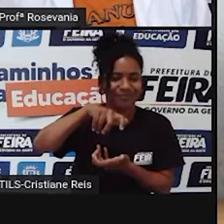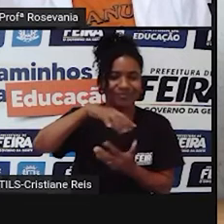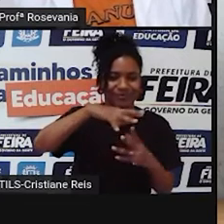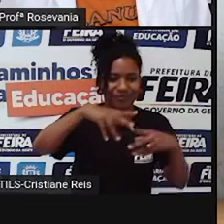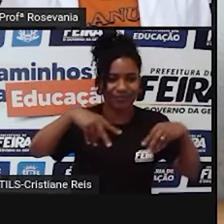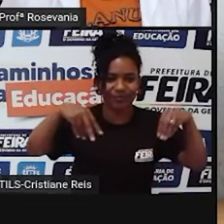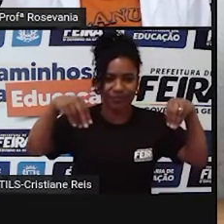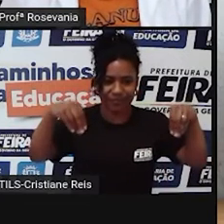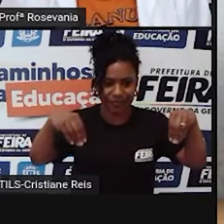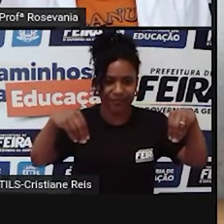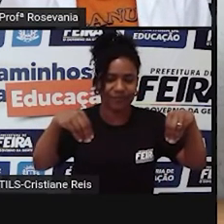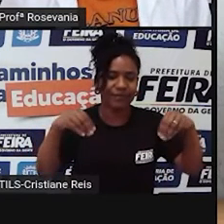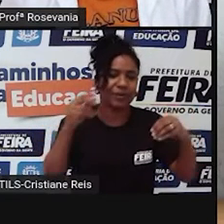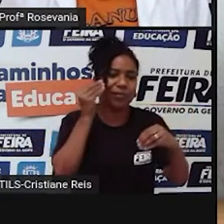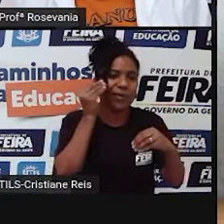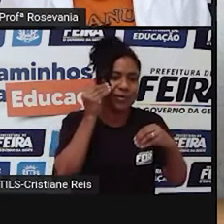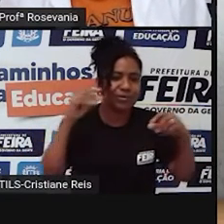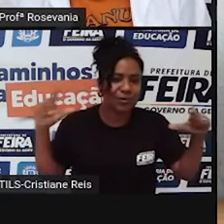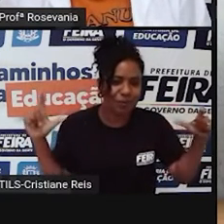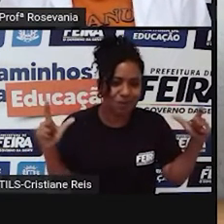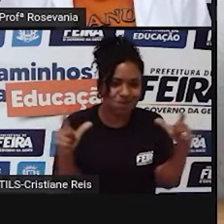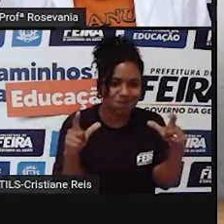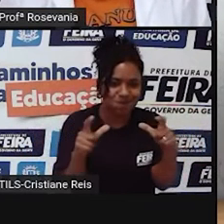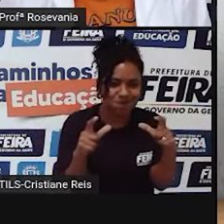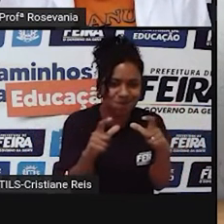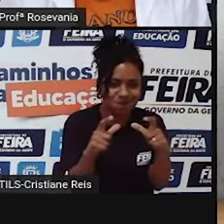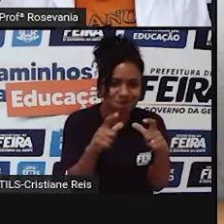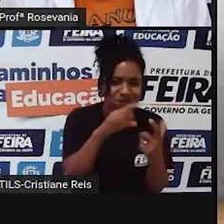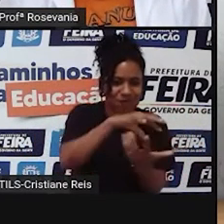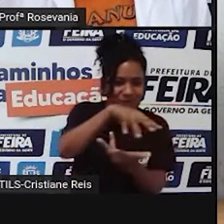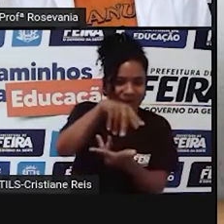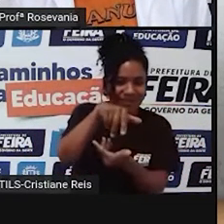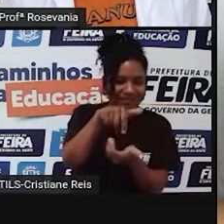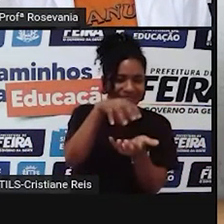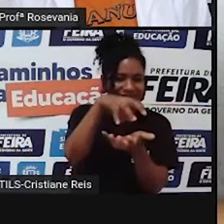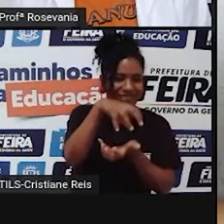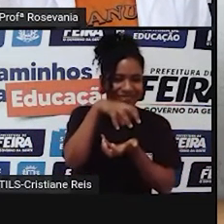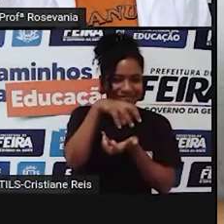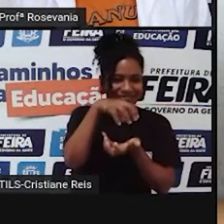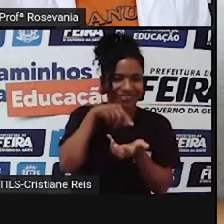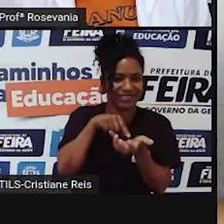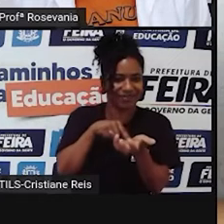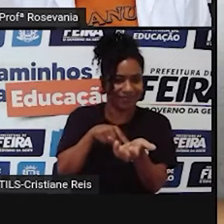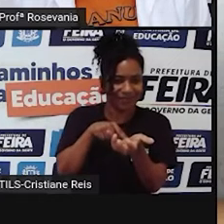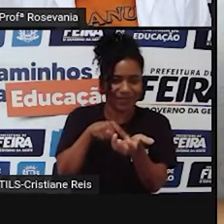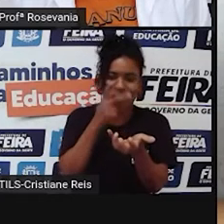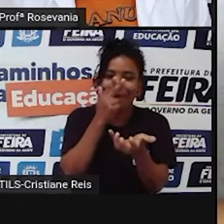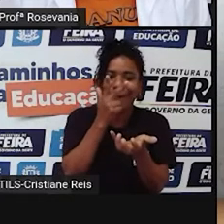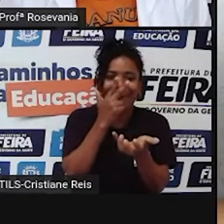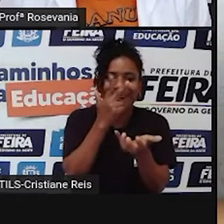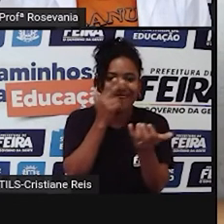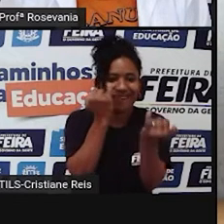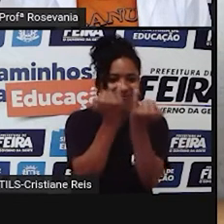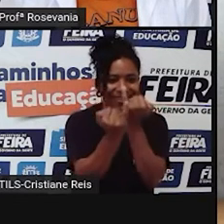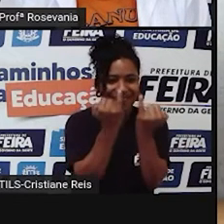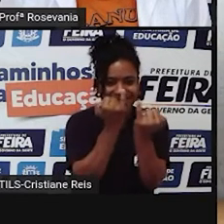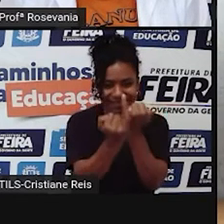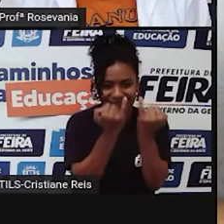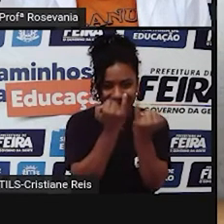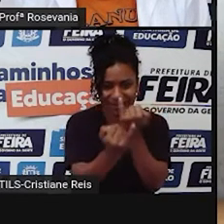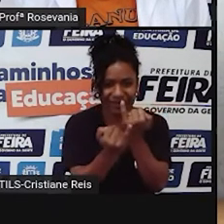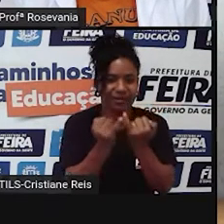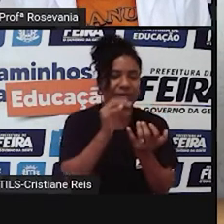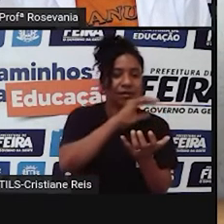é considerada redução de modo aproximado da forma da Terra. Então, ela, além de estar aqui representando